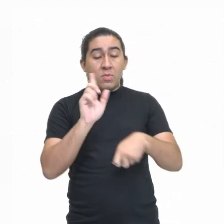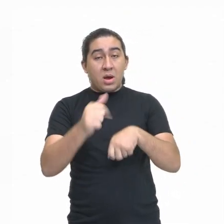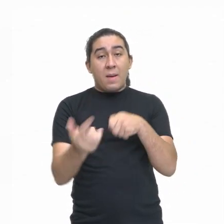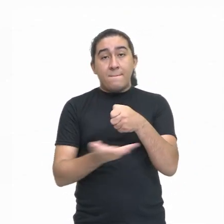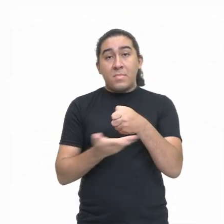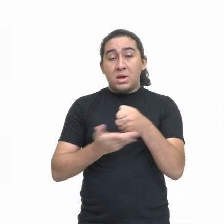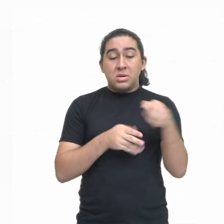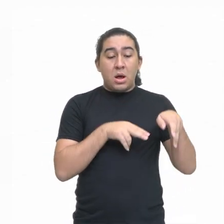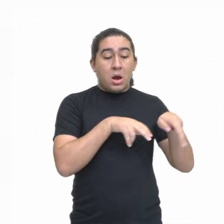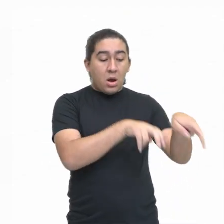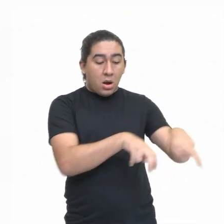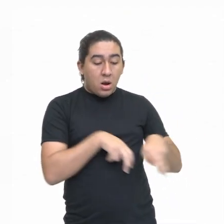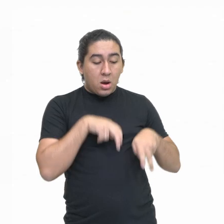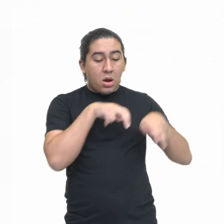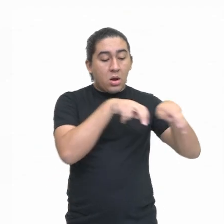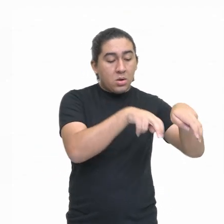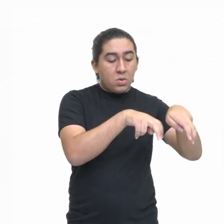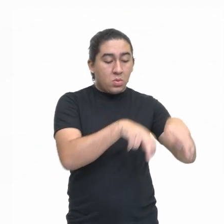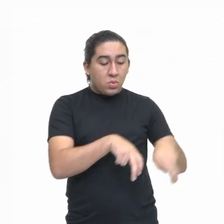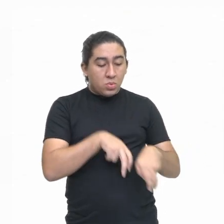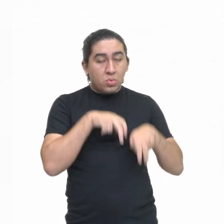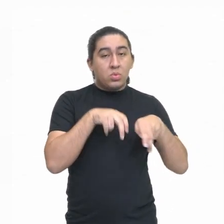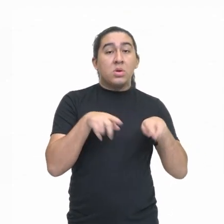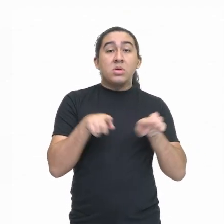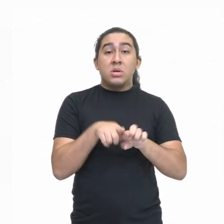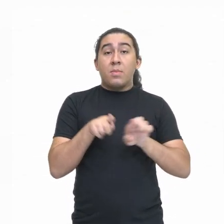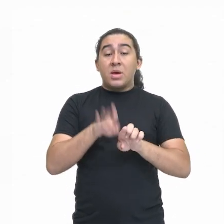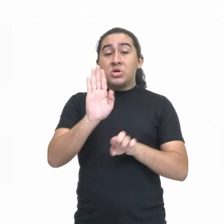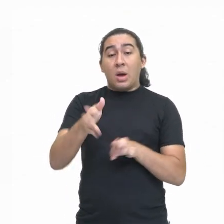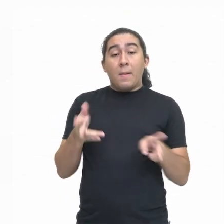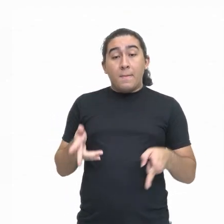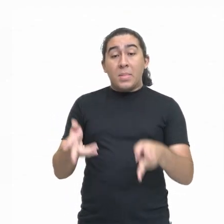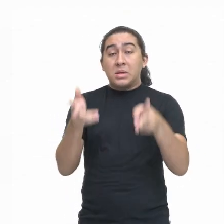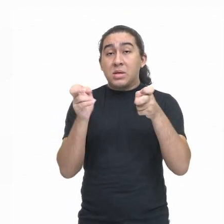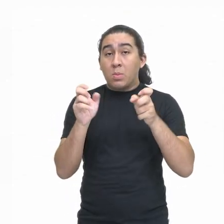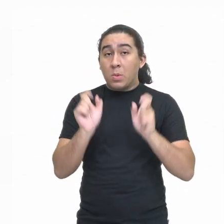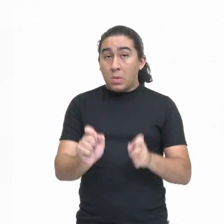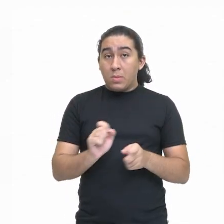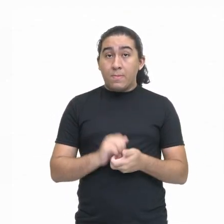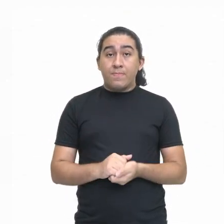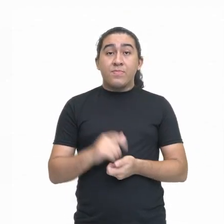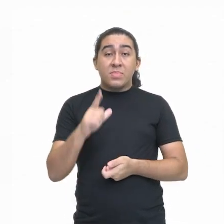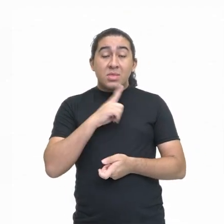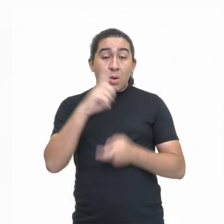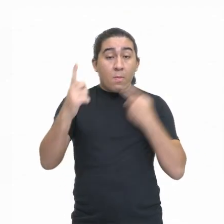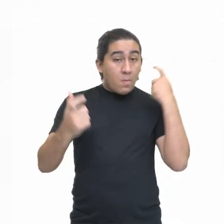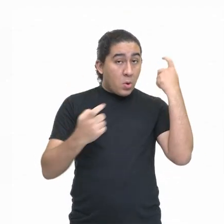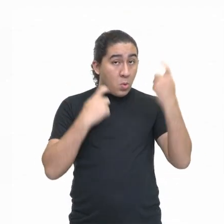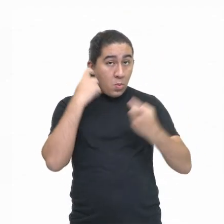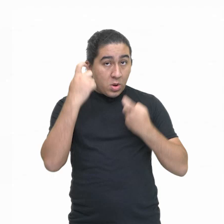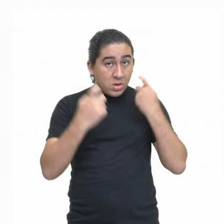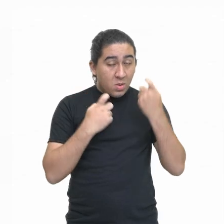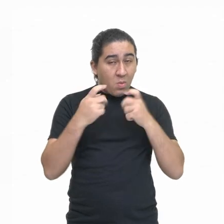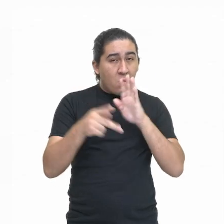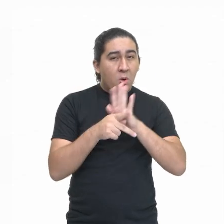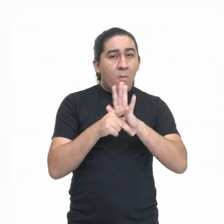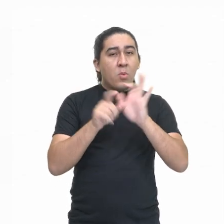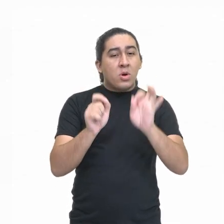na agricultura, e também você já percebe uma preocupação